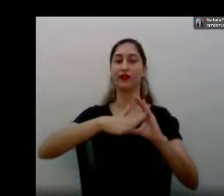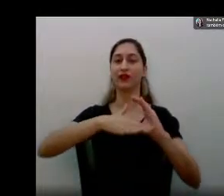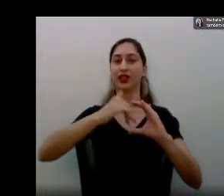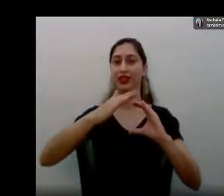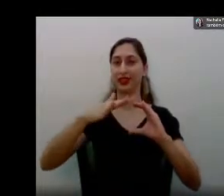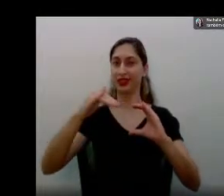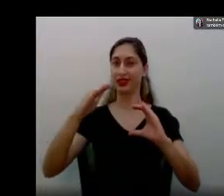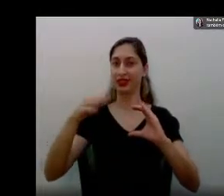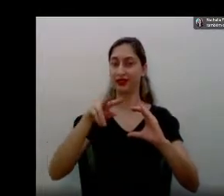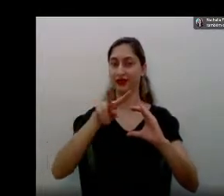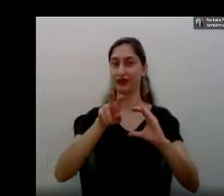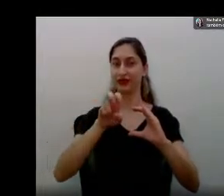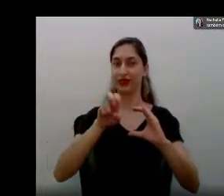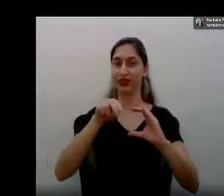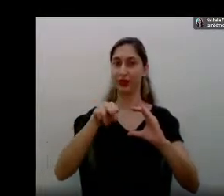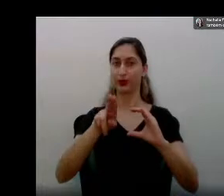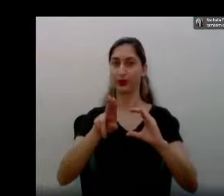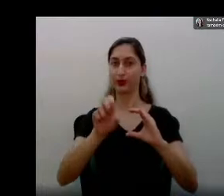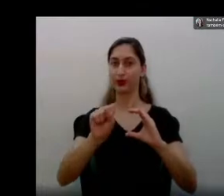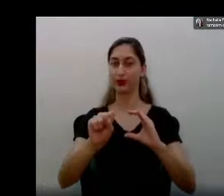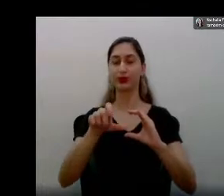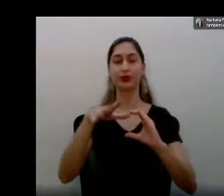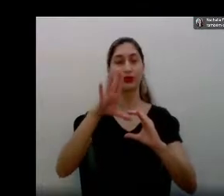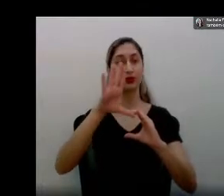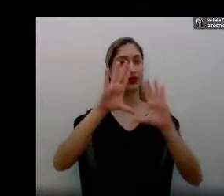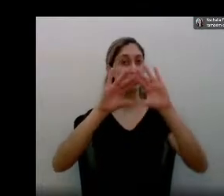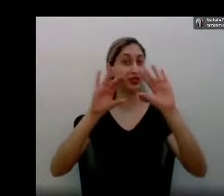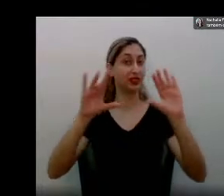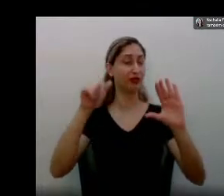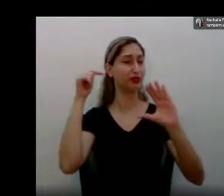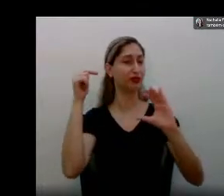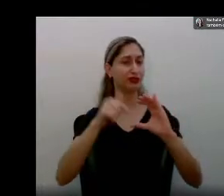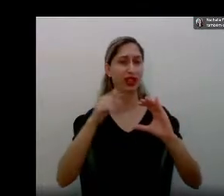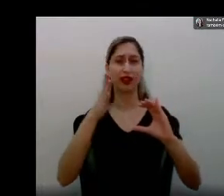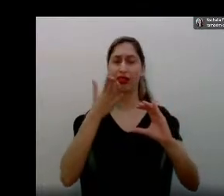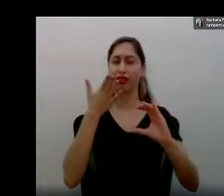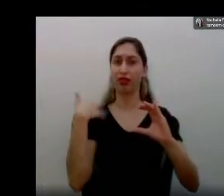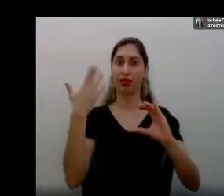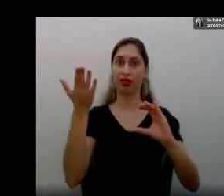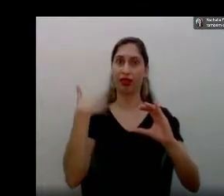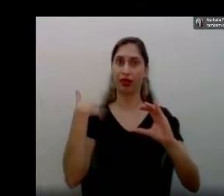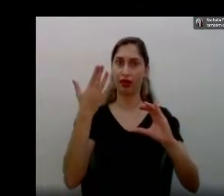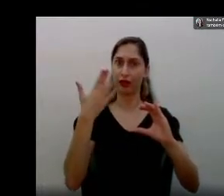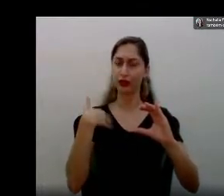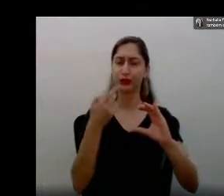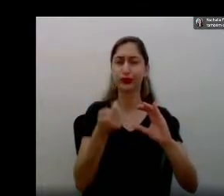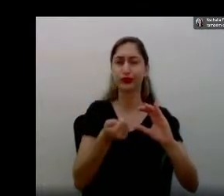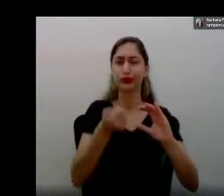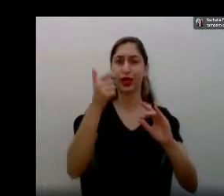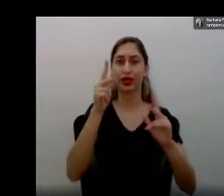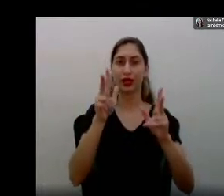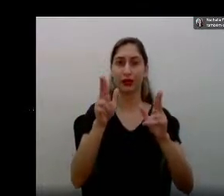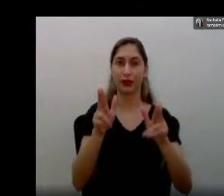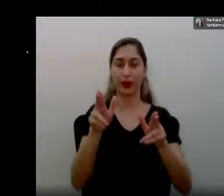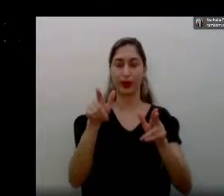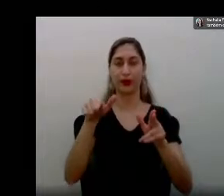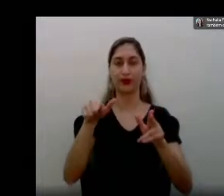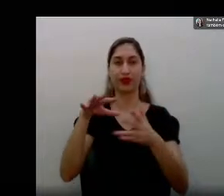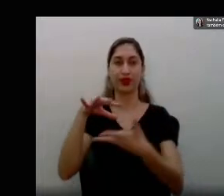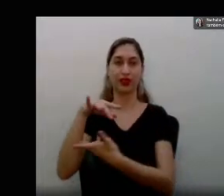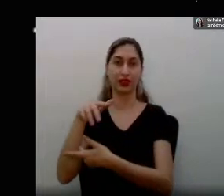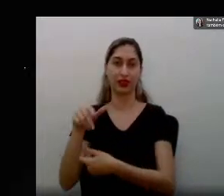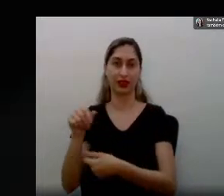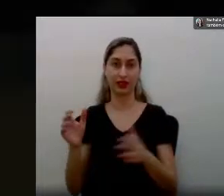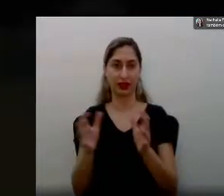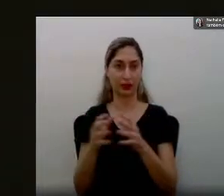Vênus o planeta mais quente do sistema solar não é quase do tamanho da terra tá E é